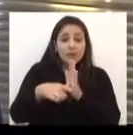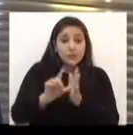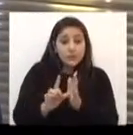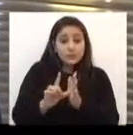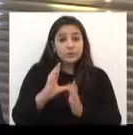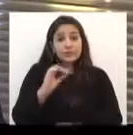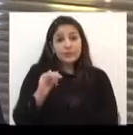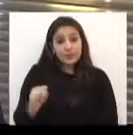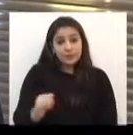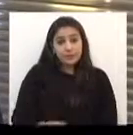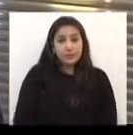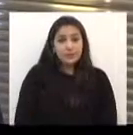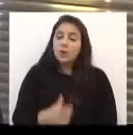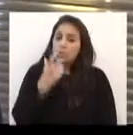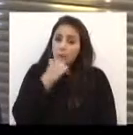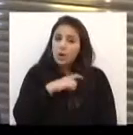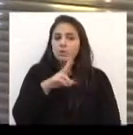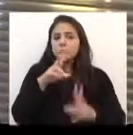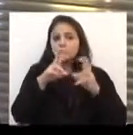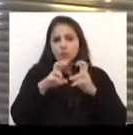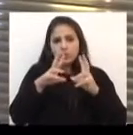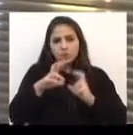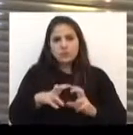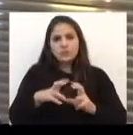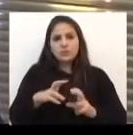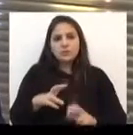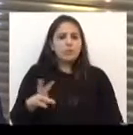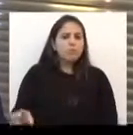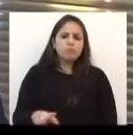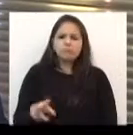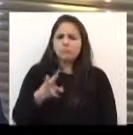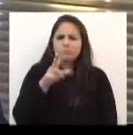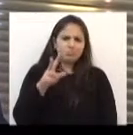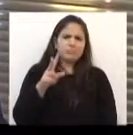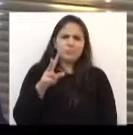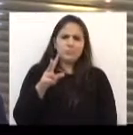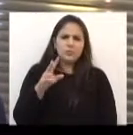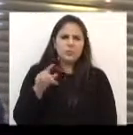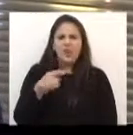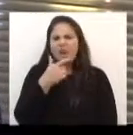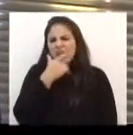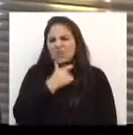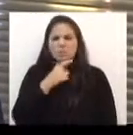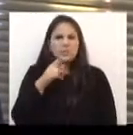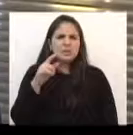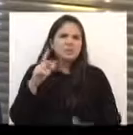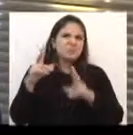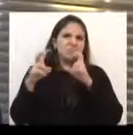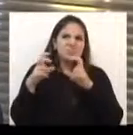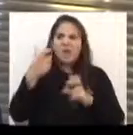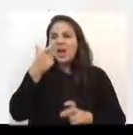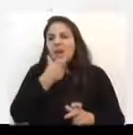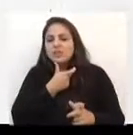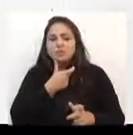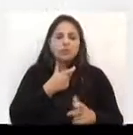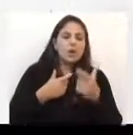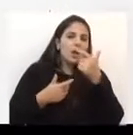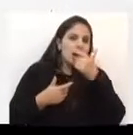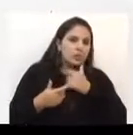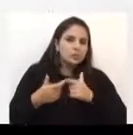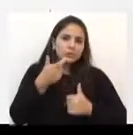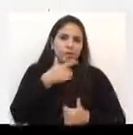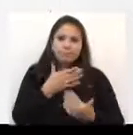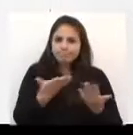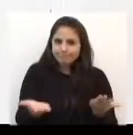E me parece que o tema está sendo supervalorizado por uma questão de achismo. Eu acho que o